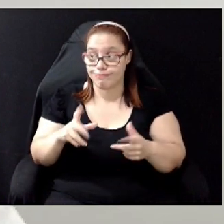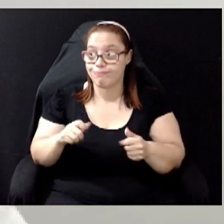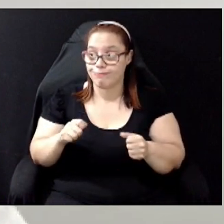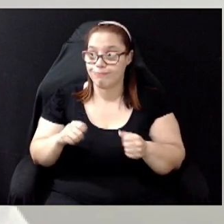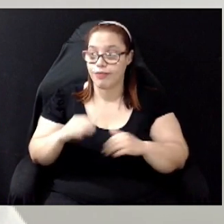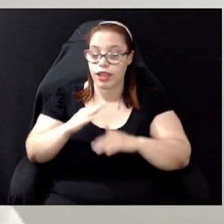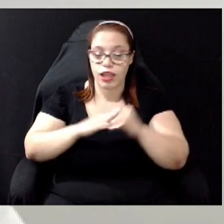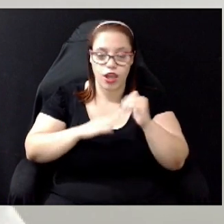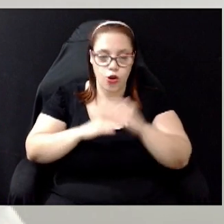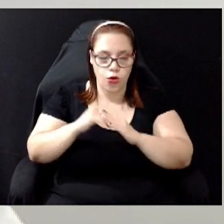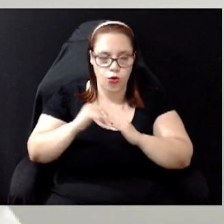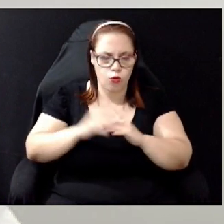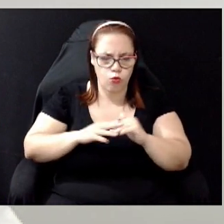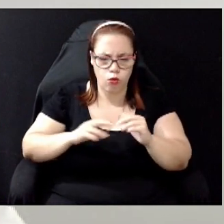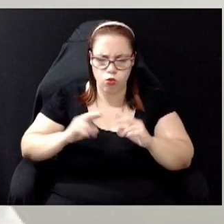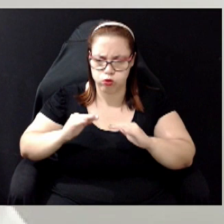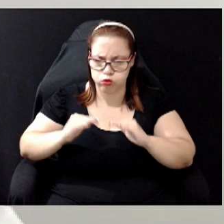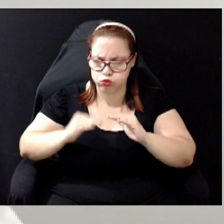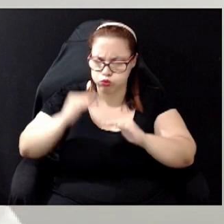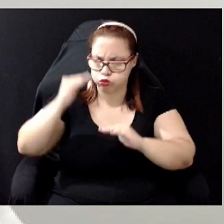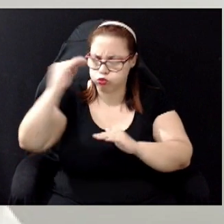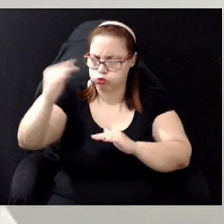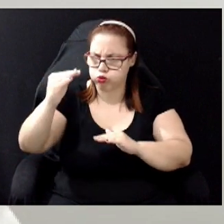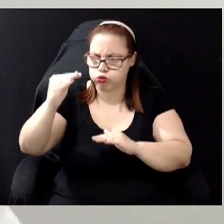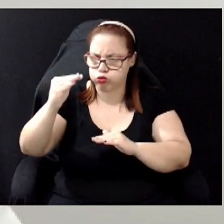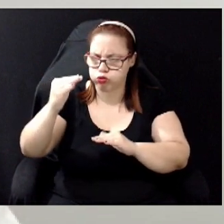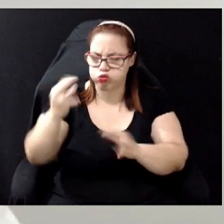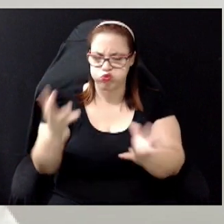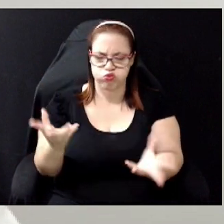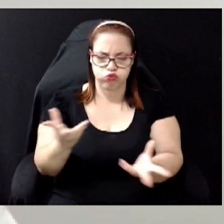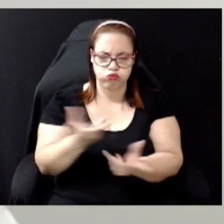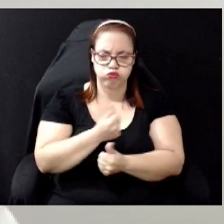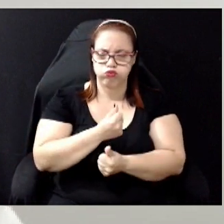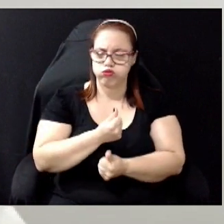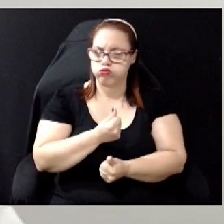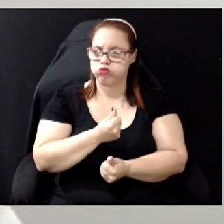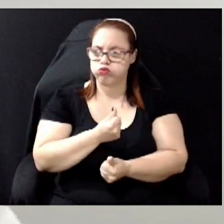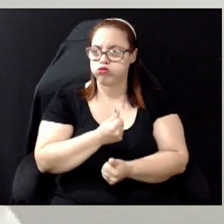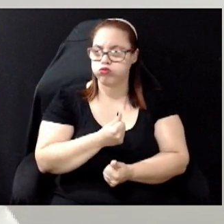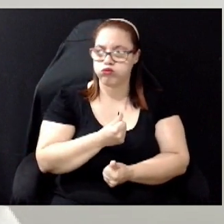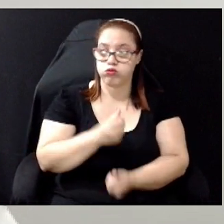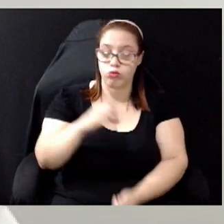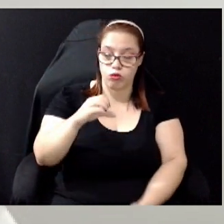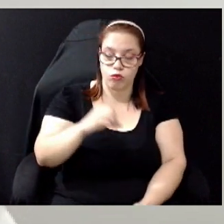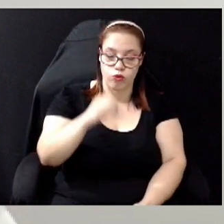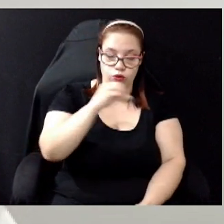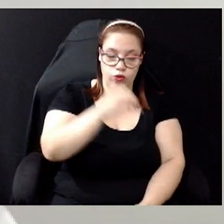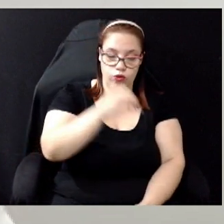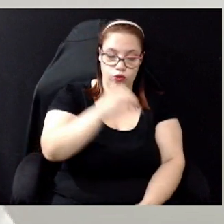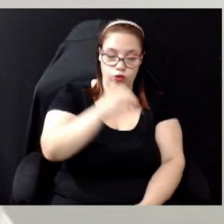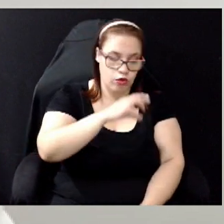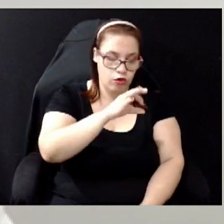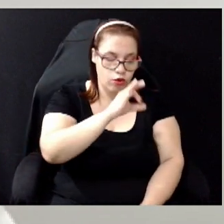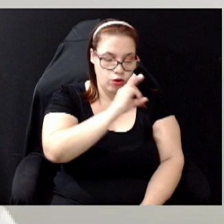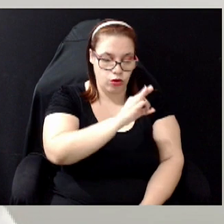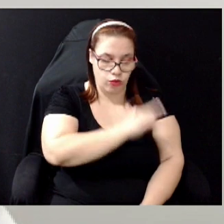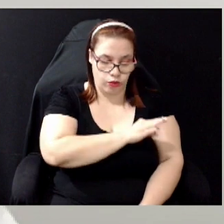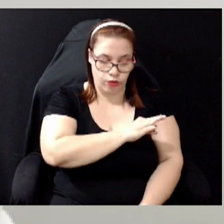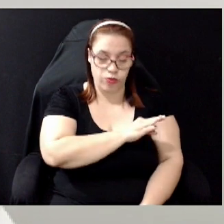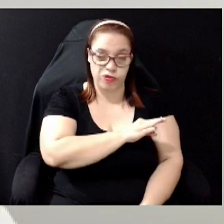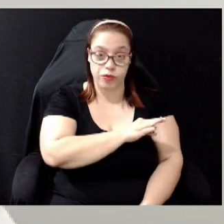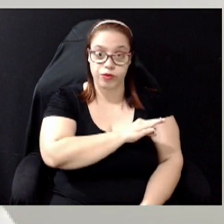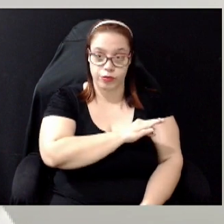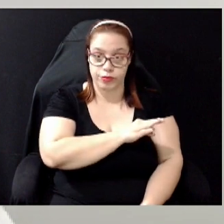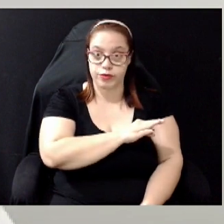toda. Então, é um tratamento muito avançado, a qualidade da água ela fica sensacional, praticamente 99,9% de